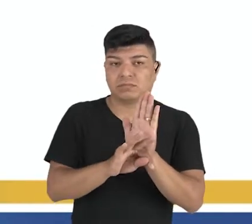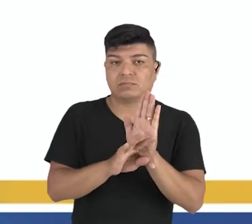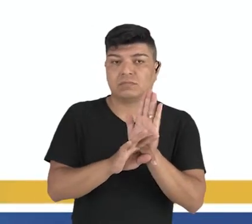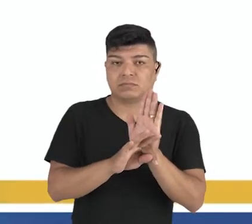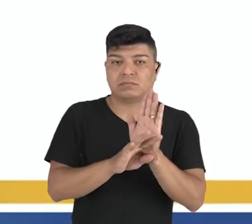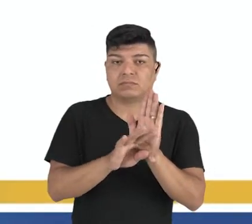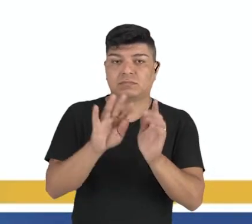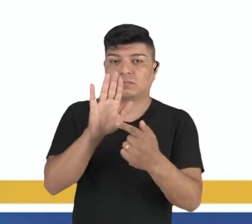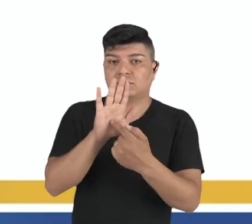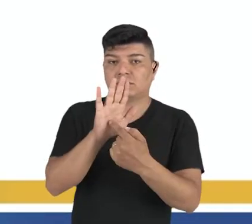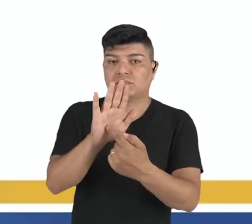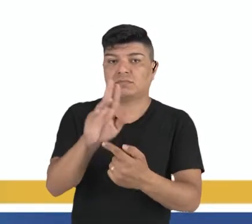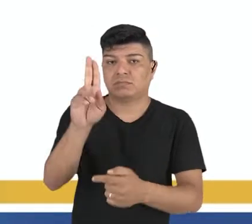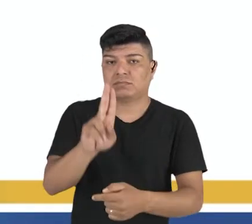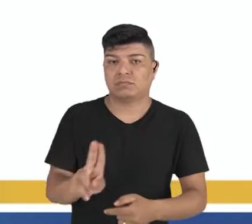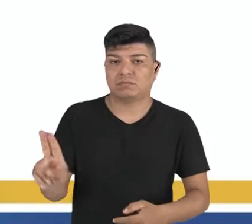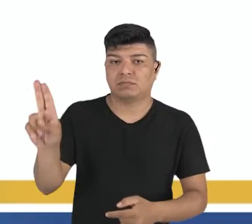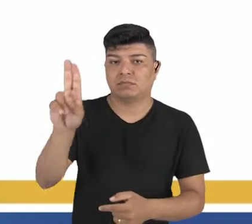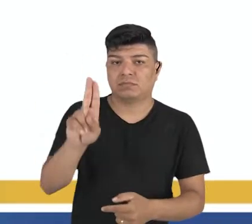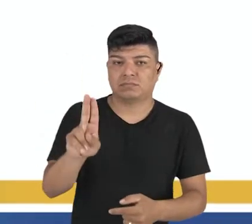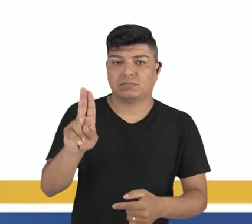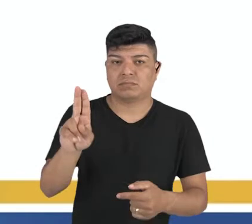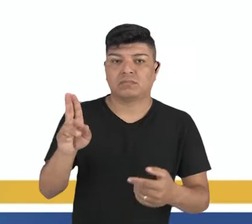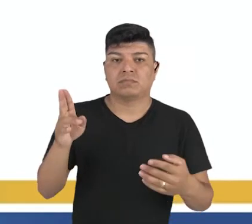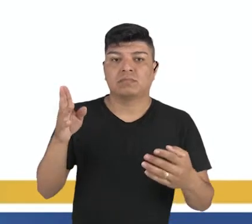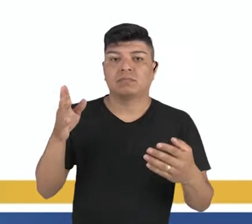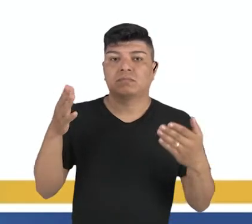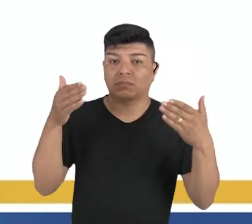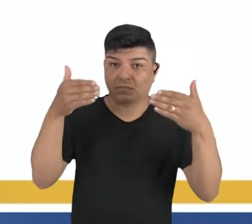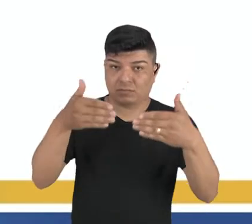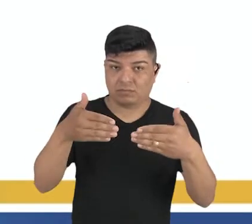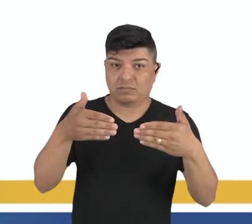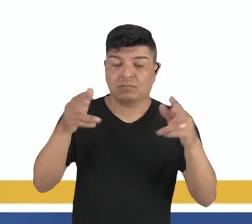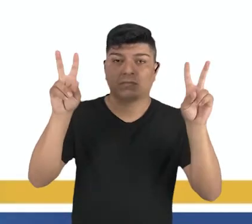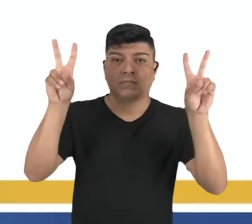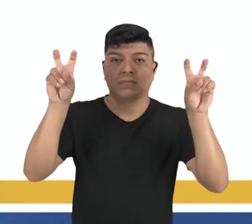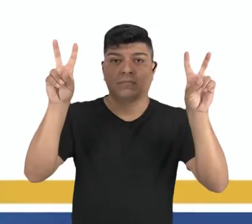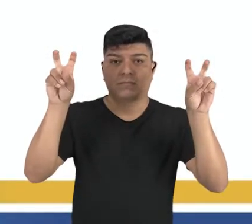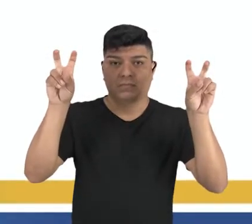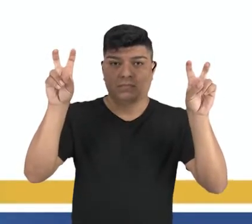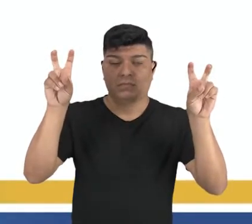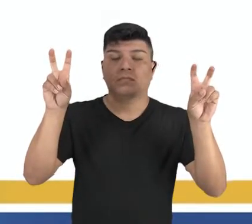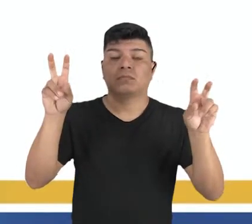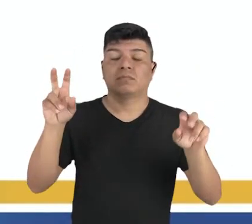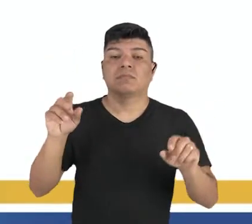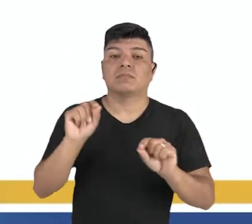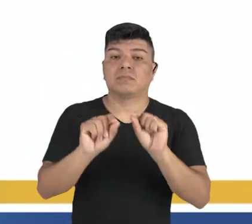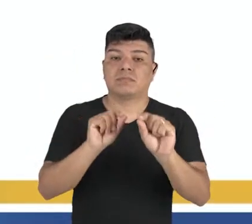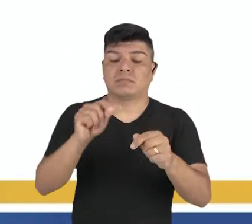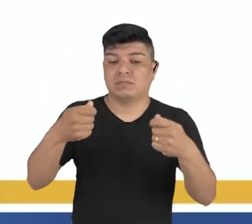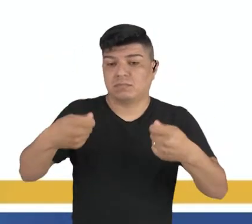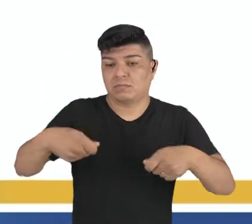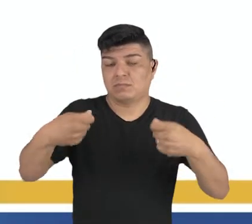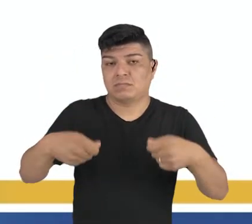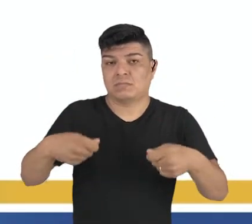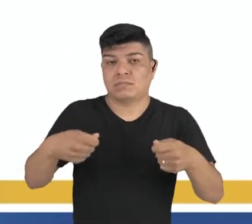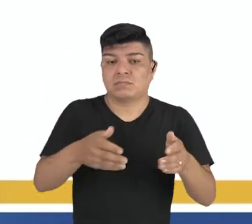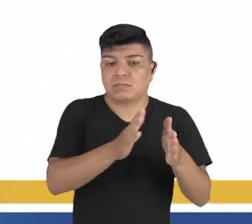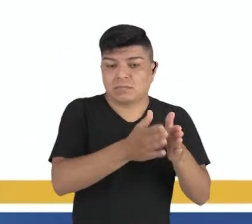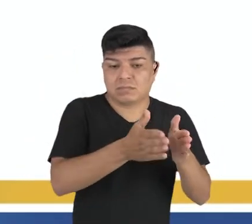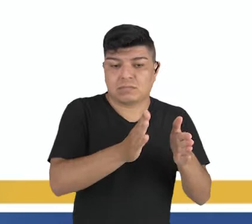textos expositivos são usados para referir-se aos assuntos mais polêmicos, é preciso apresentar uma